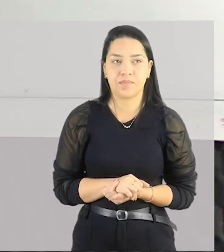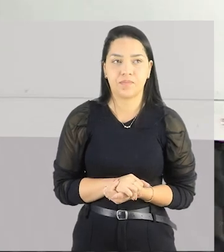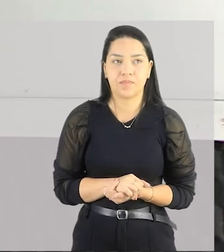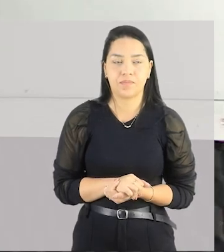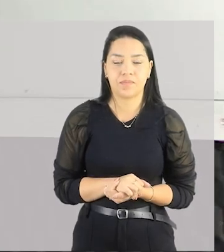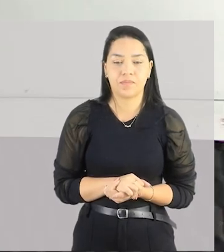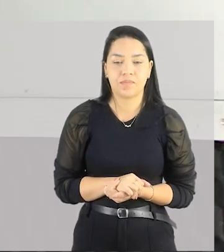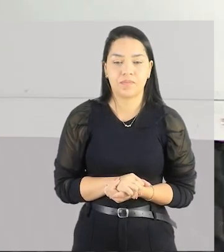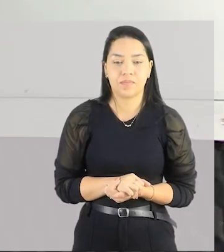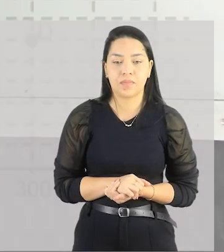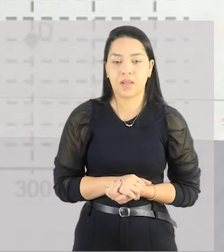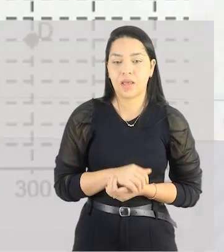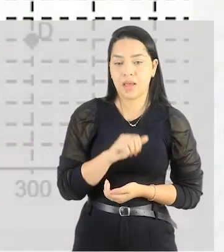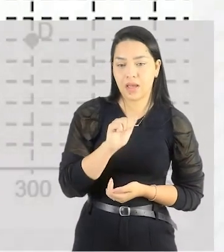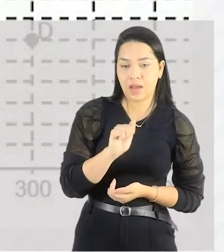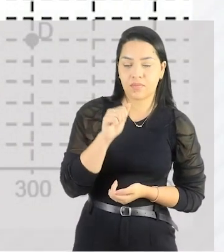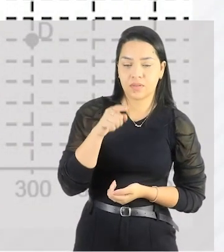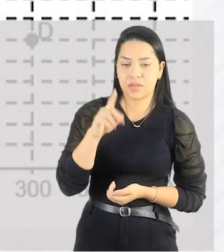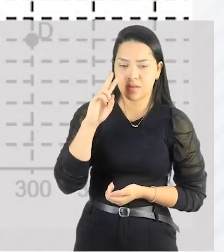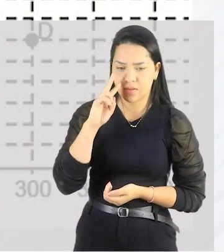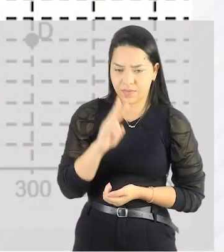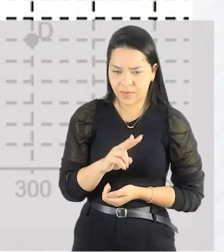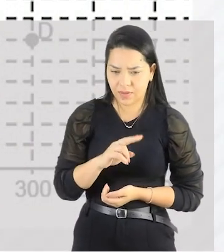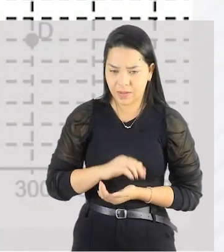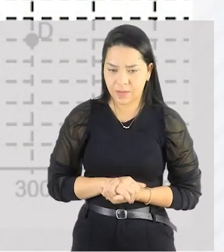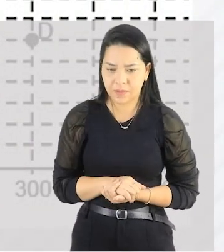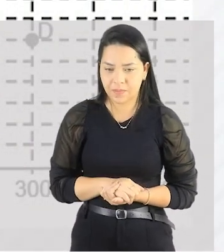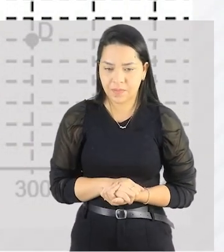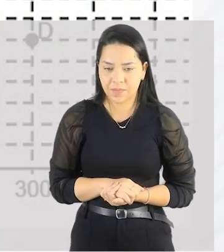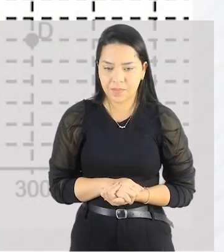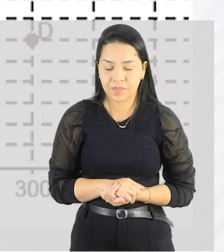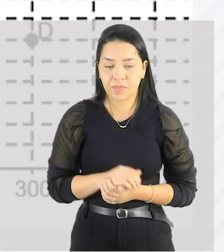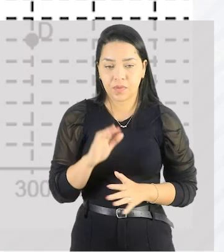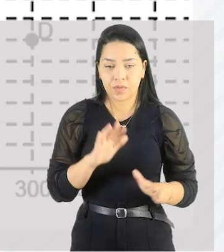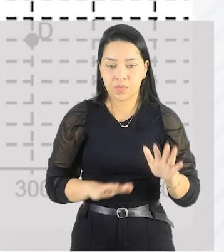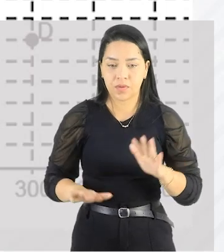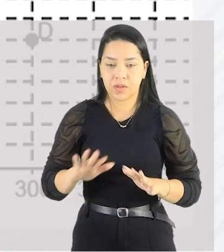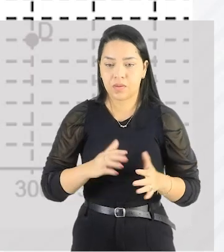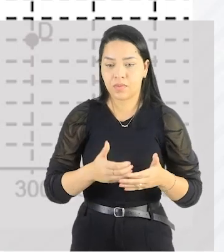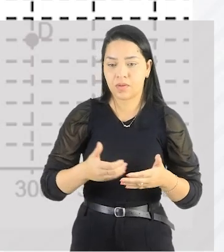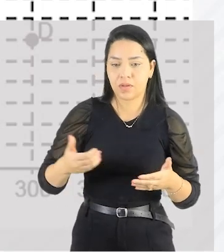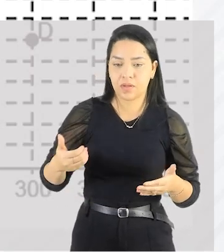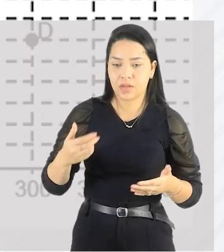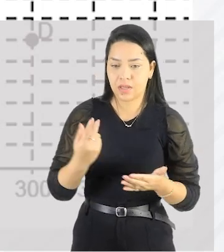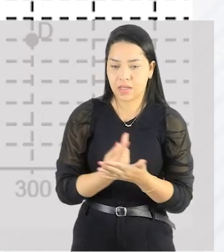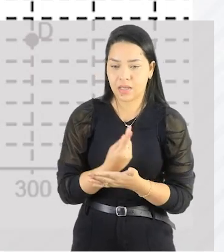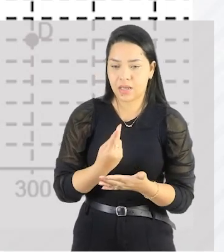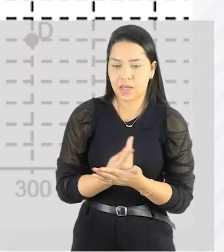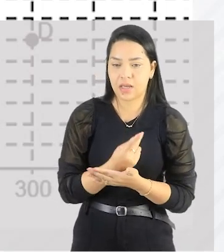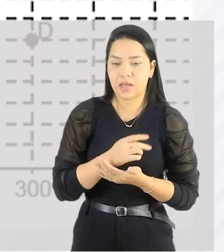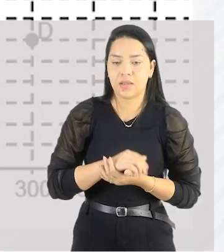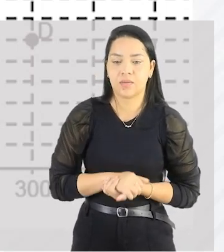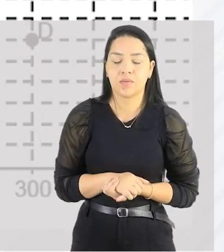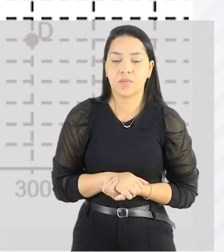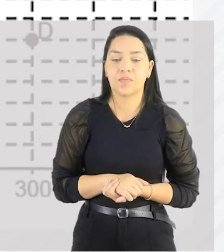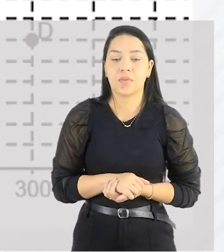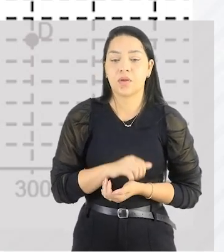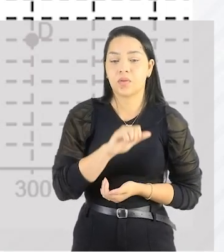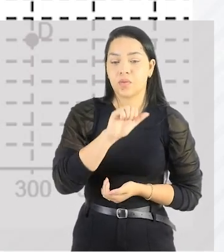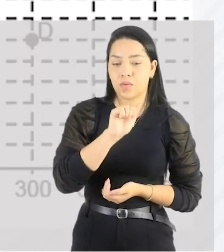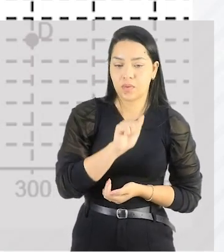Com relação a A, você vai lá no gráfico, tá? Cuidado para não extrair as coordenadas de modo errado. No A,